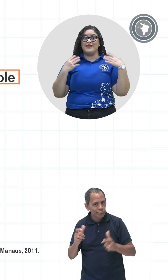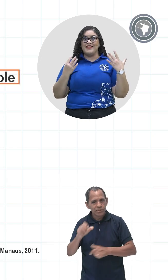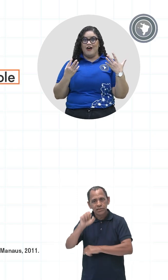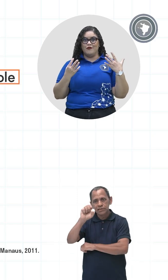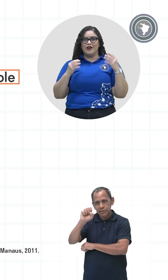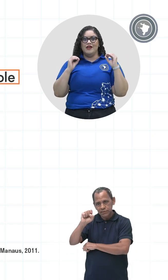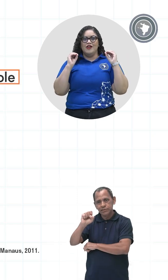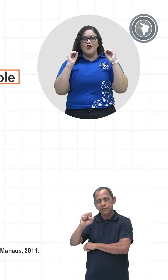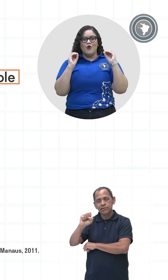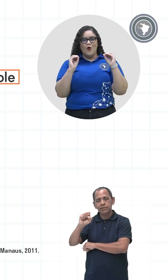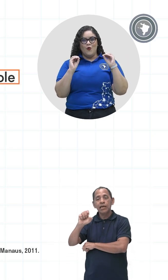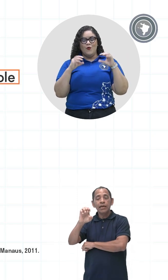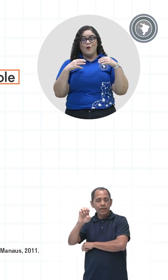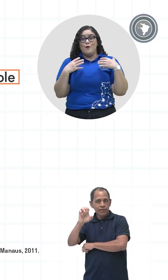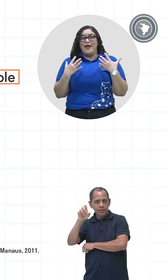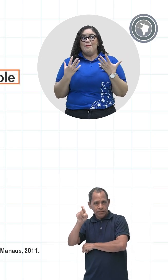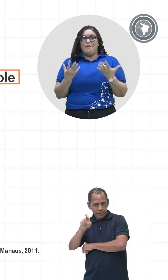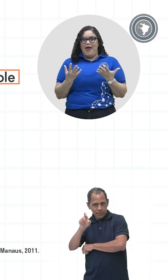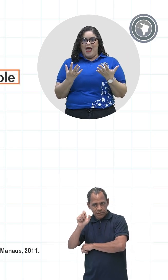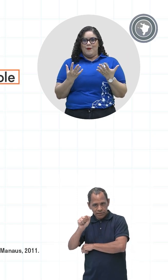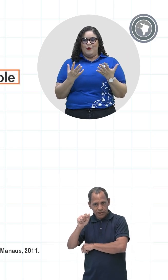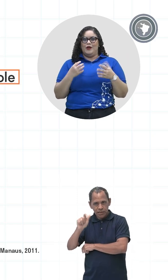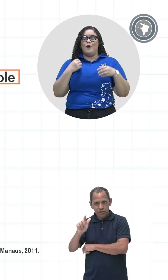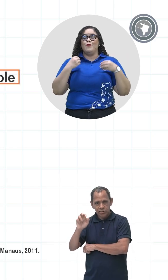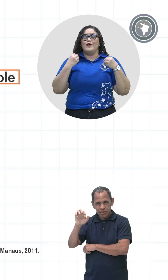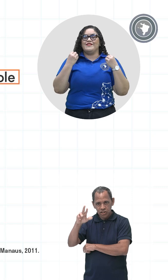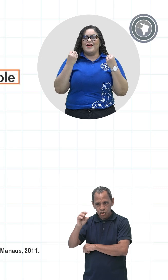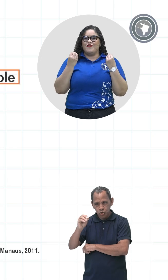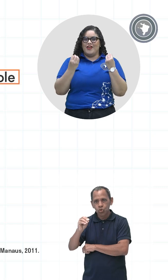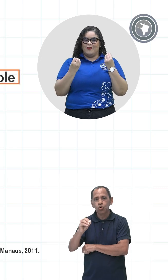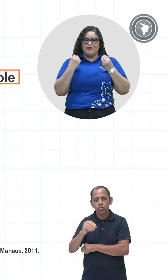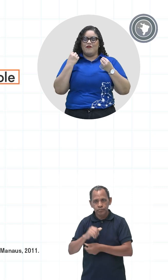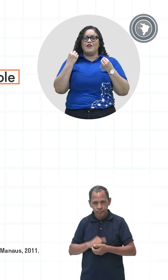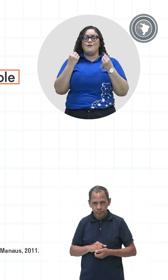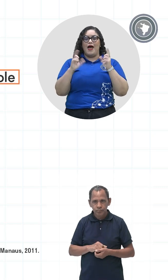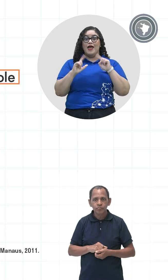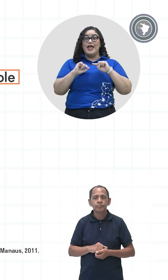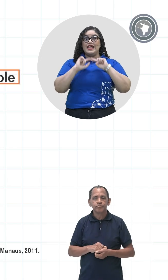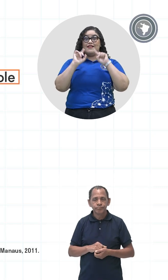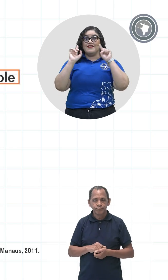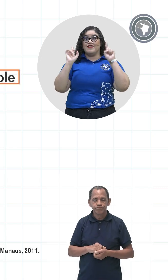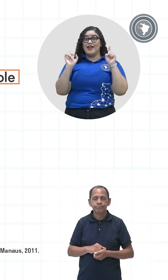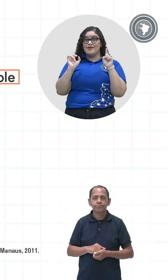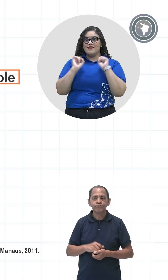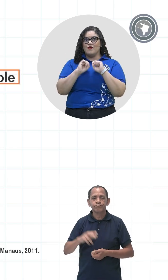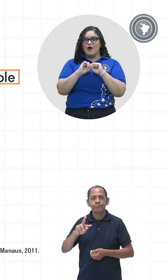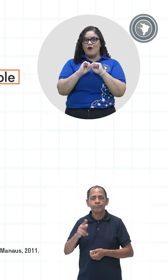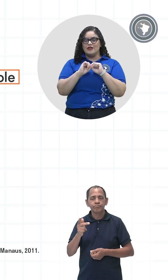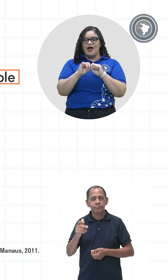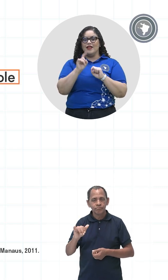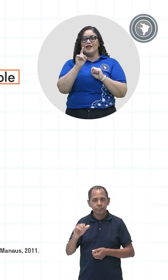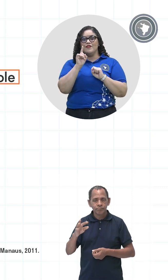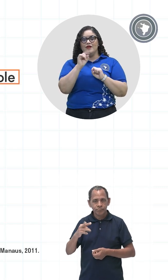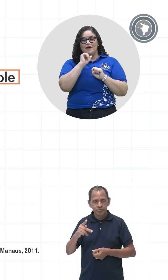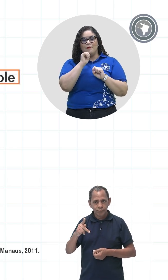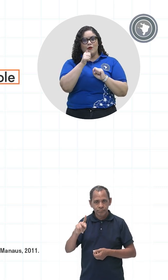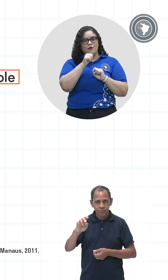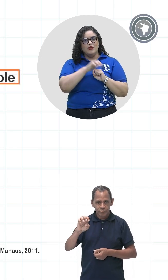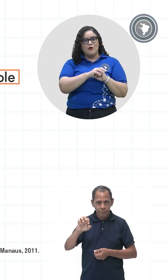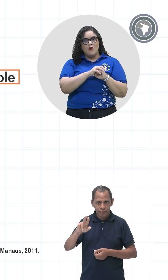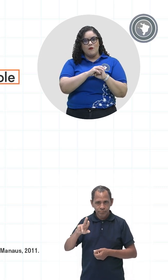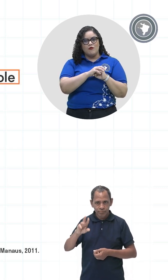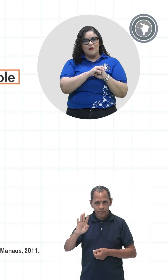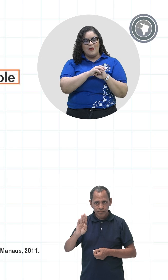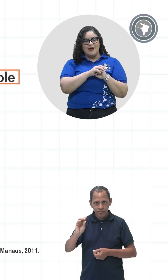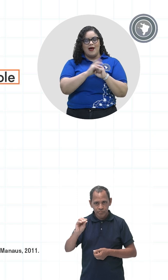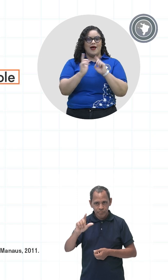de uma metáfora com uma hipérbole, com um exagero de afirmar que as estrelas são acordadas por um